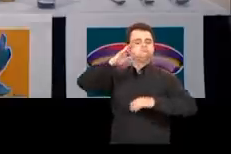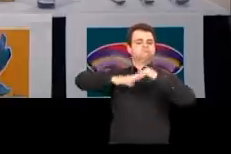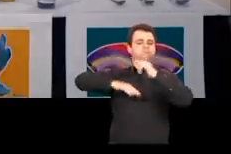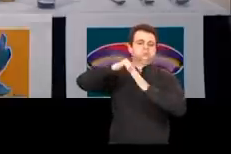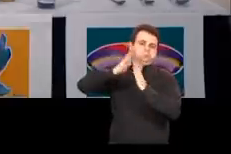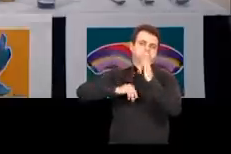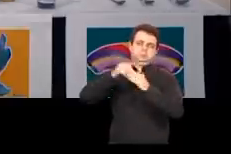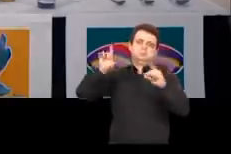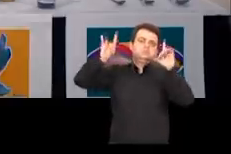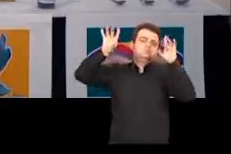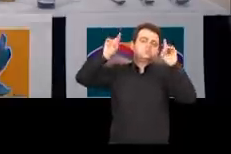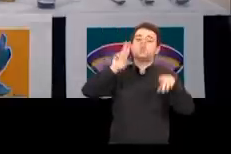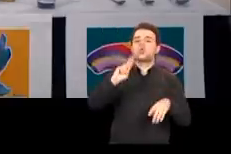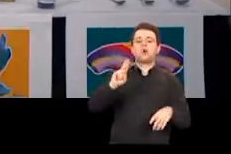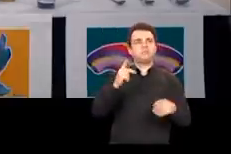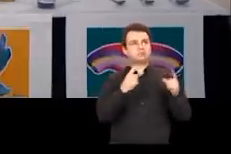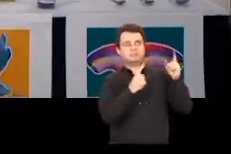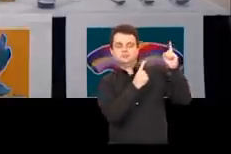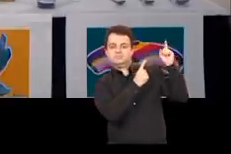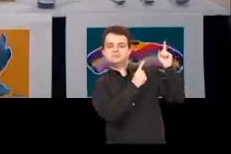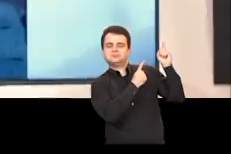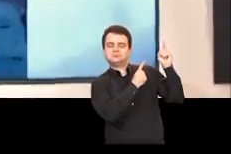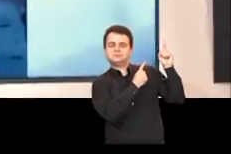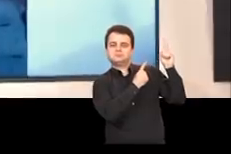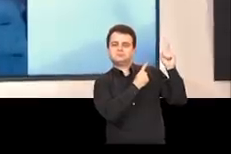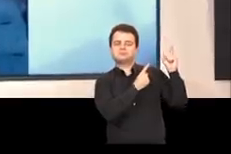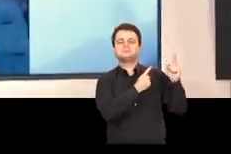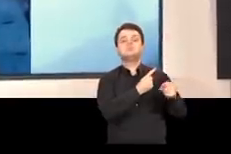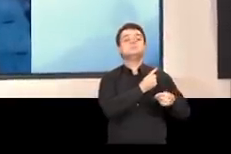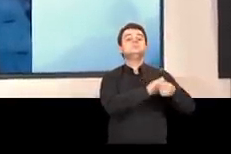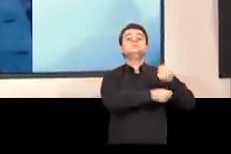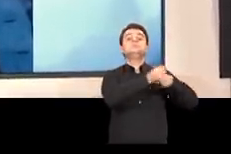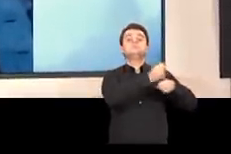especial, Kandinsky, que viveu de